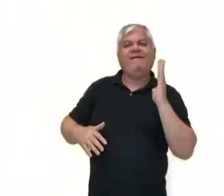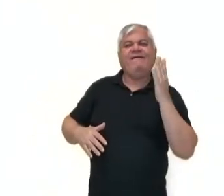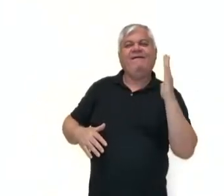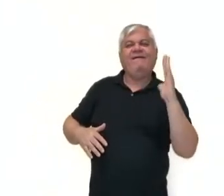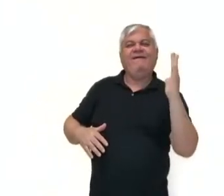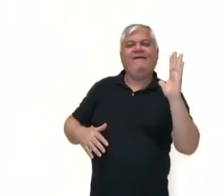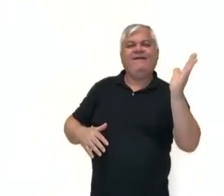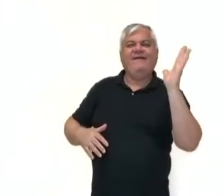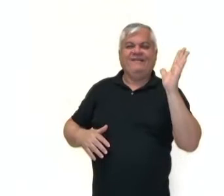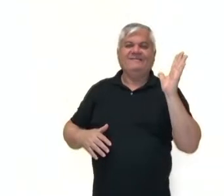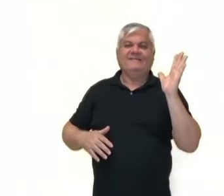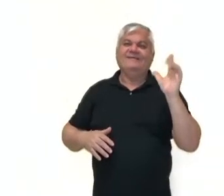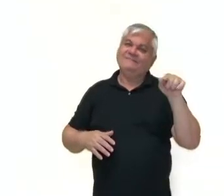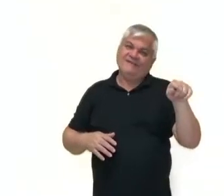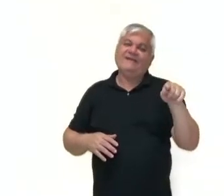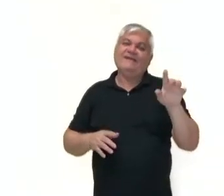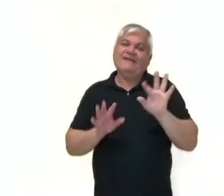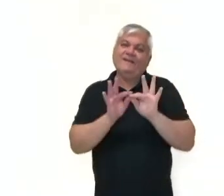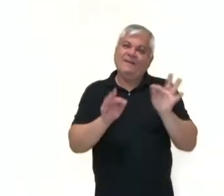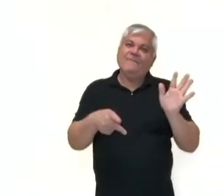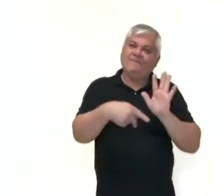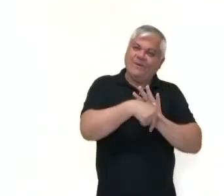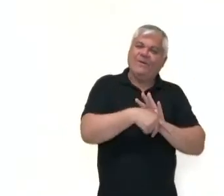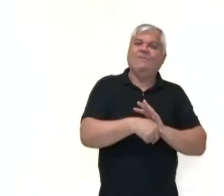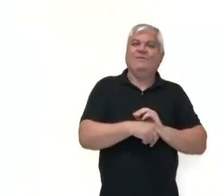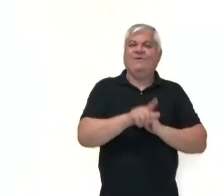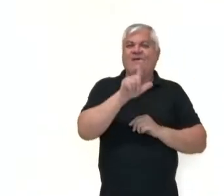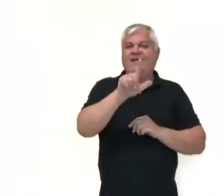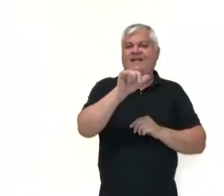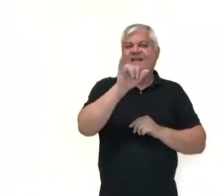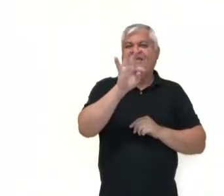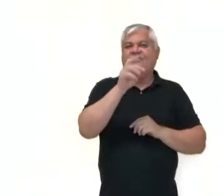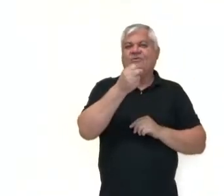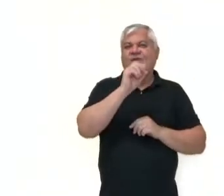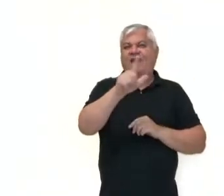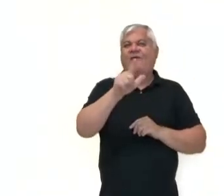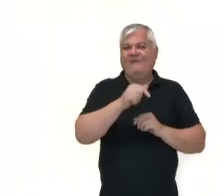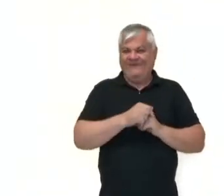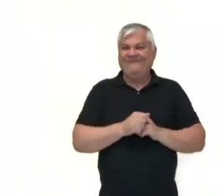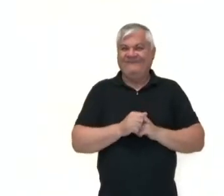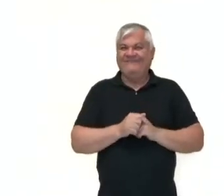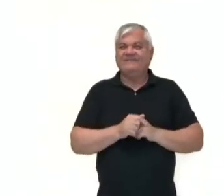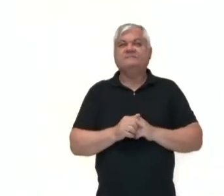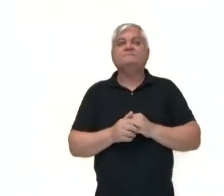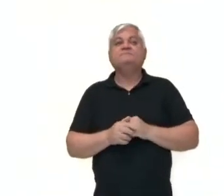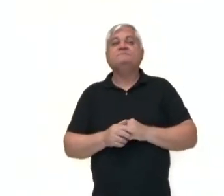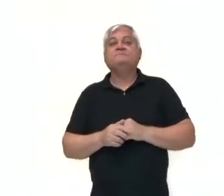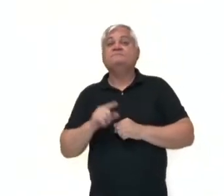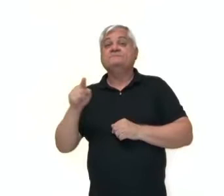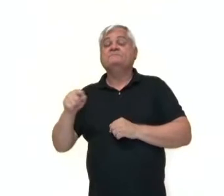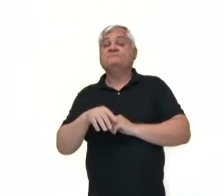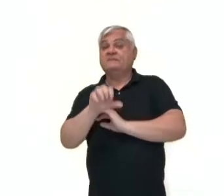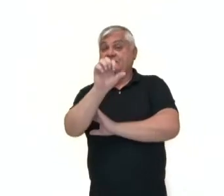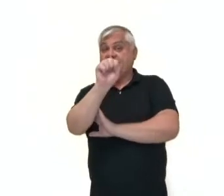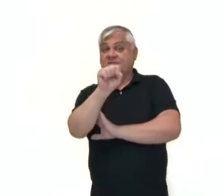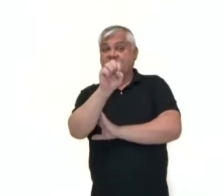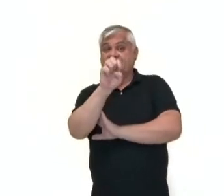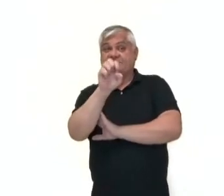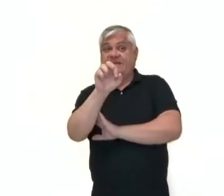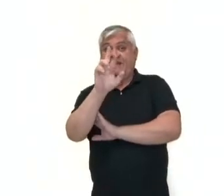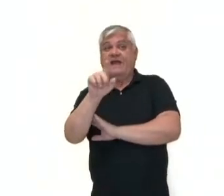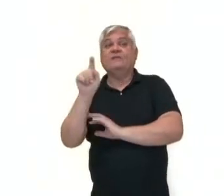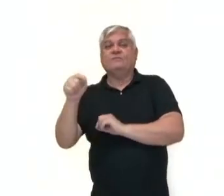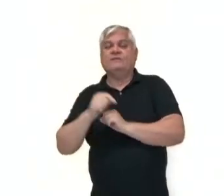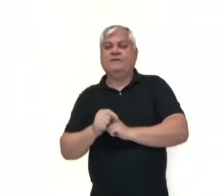vegetal que é classificado como vegetação litorânea, né? Antes de eu chegar nas áreas de floresta. E o cerrado também, que eu vou